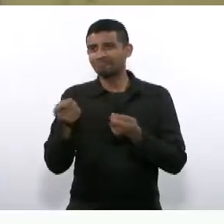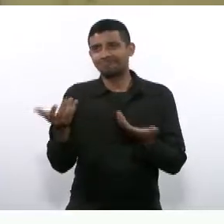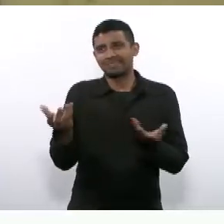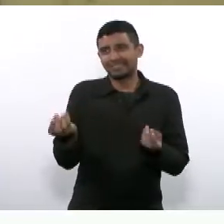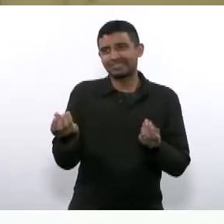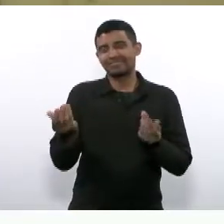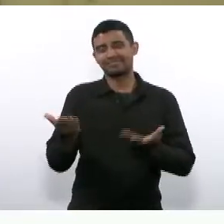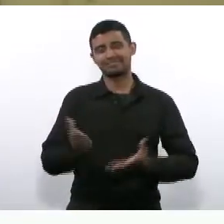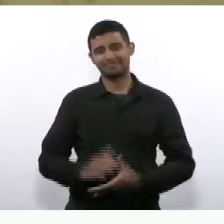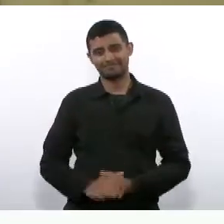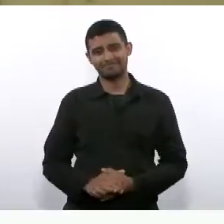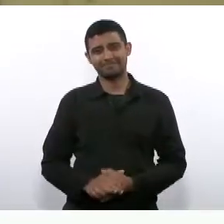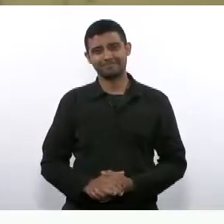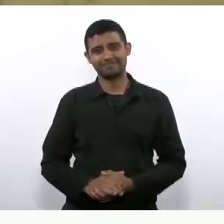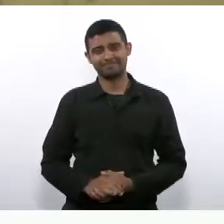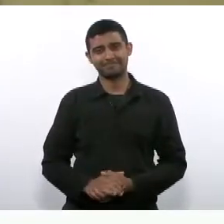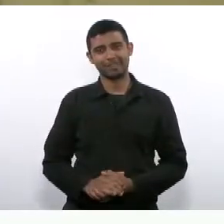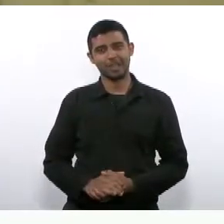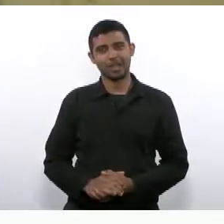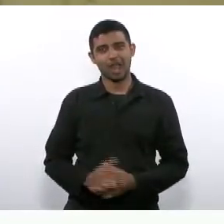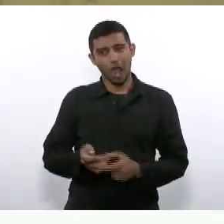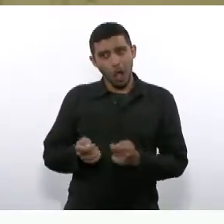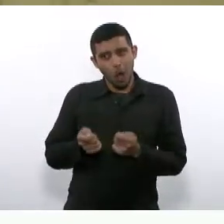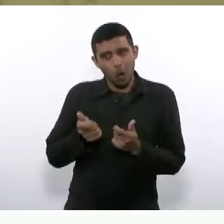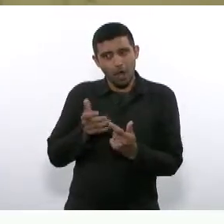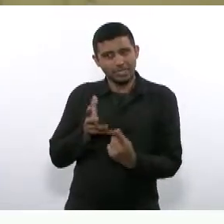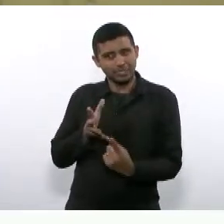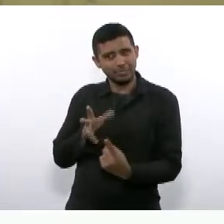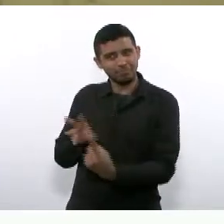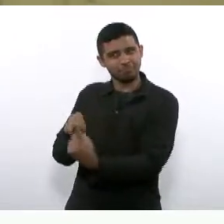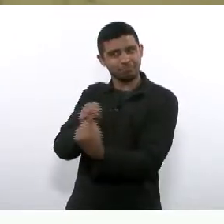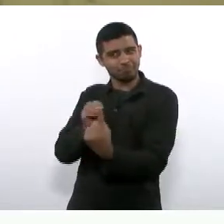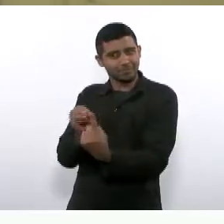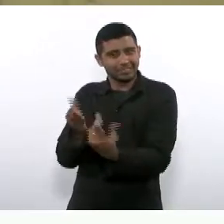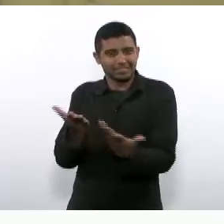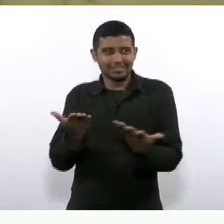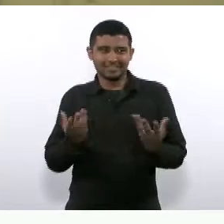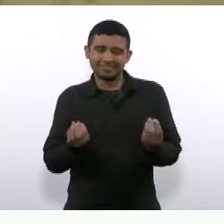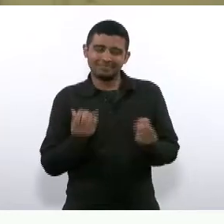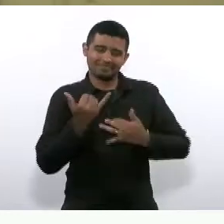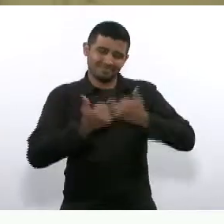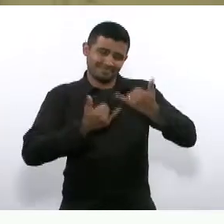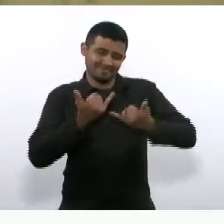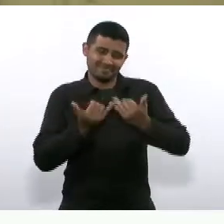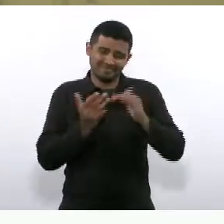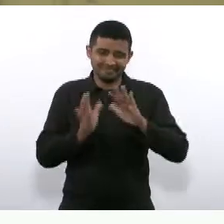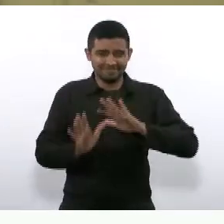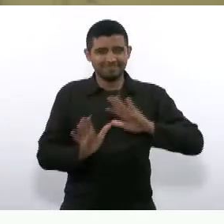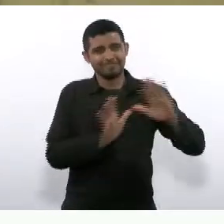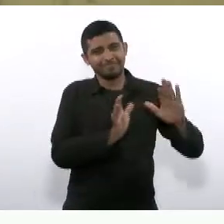Brincadeira. Mas foi quase um assédio, né? Olha só, assediar a delegada, mas brincadeiras à parte.